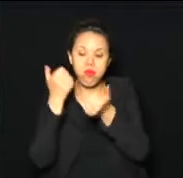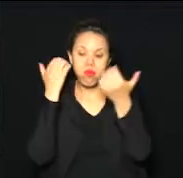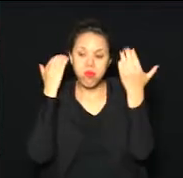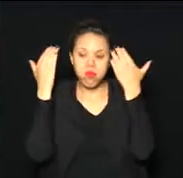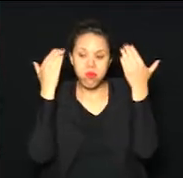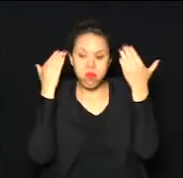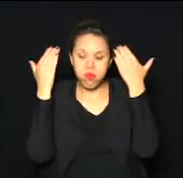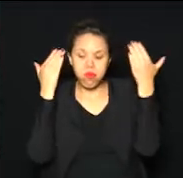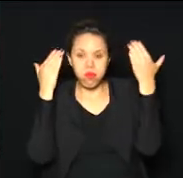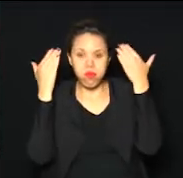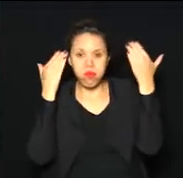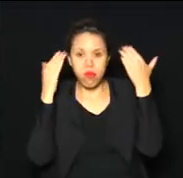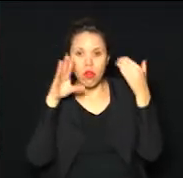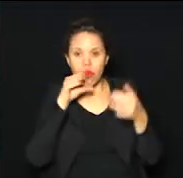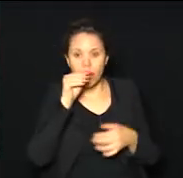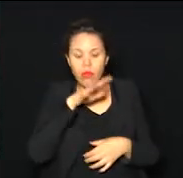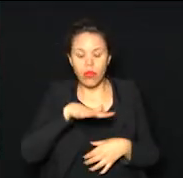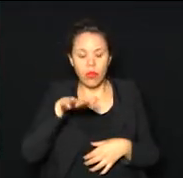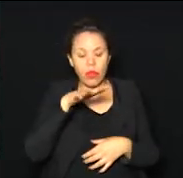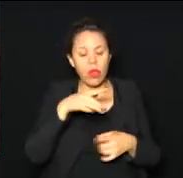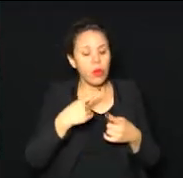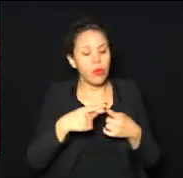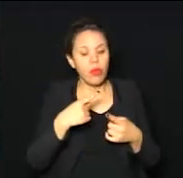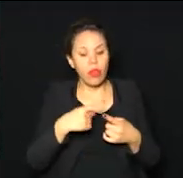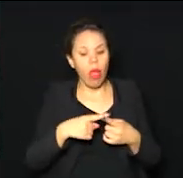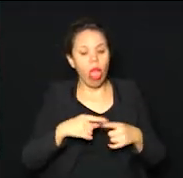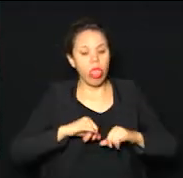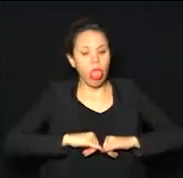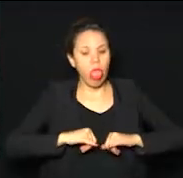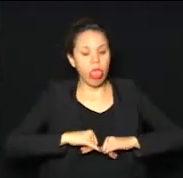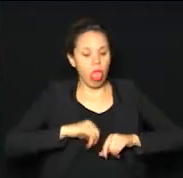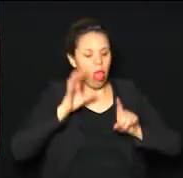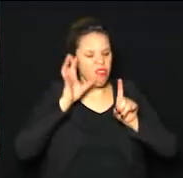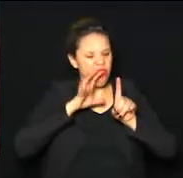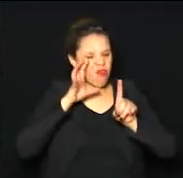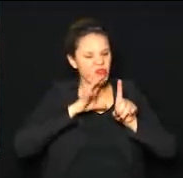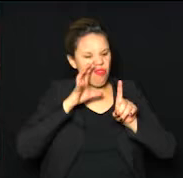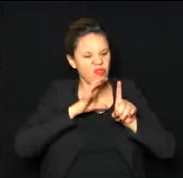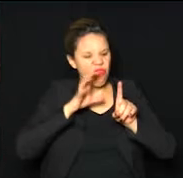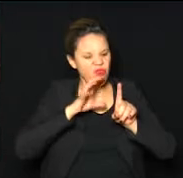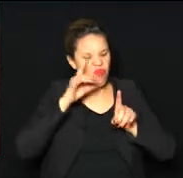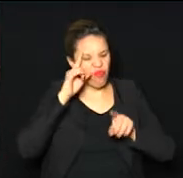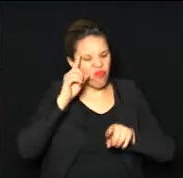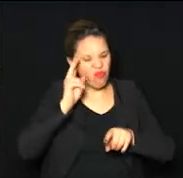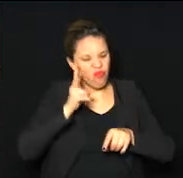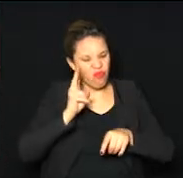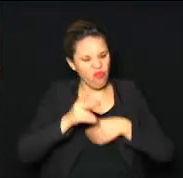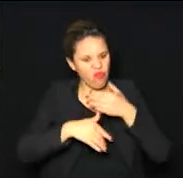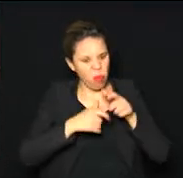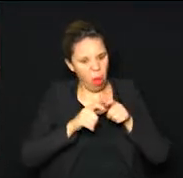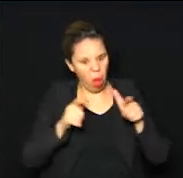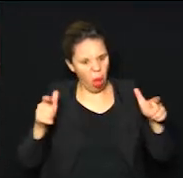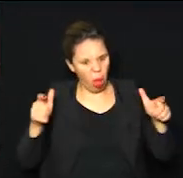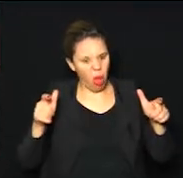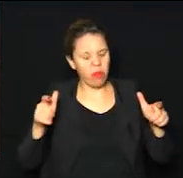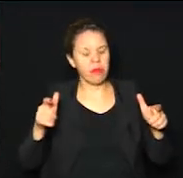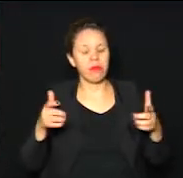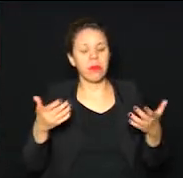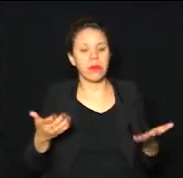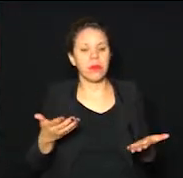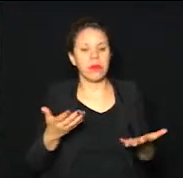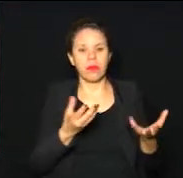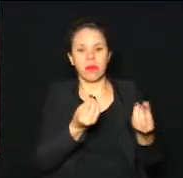psicológico, porque a pressão que esses servidores passam no dia a dia é gigantesca, né?